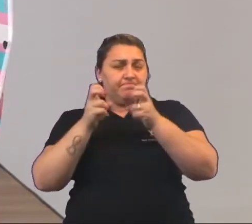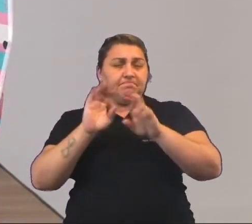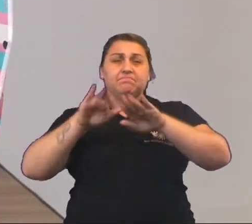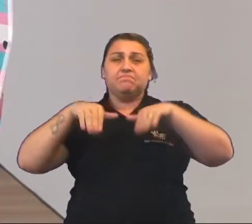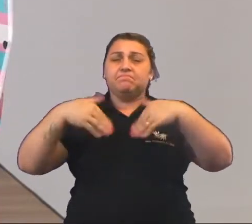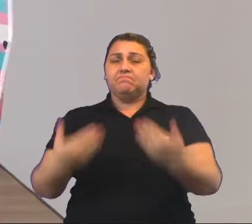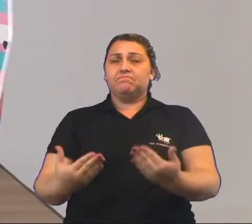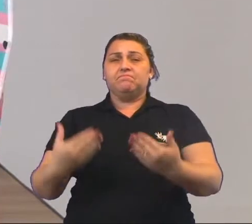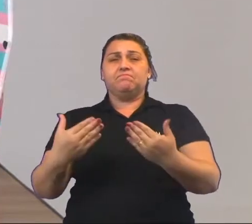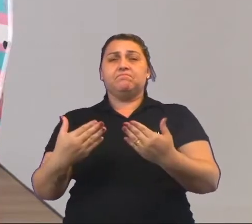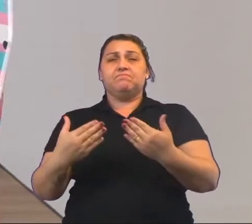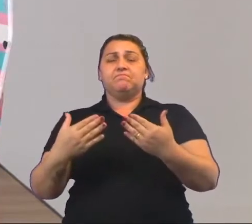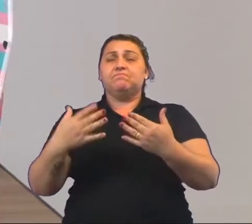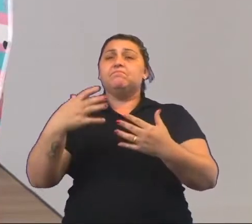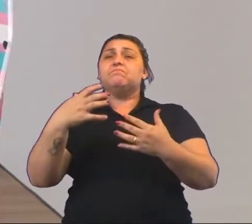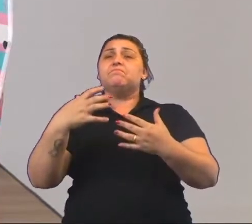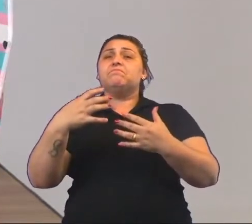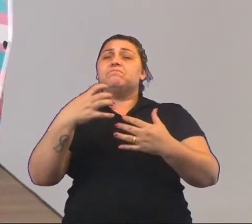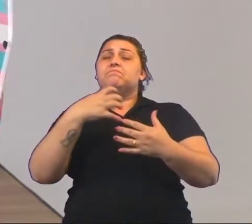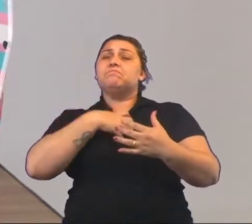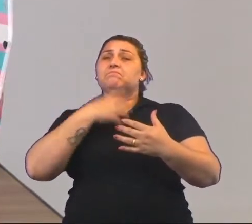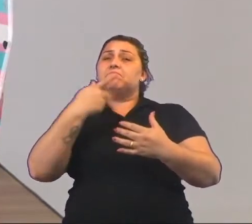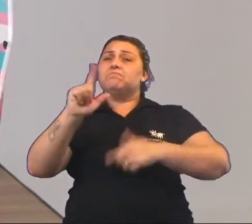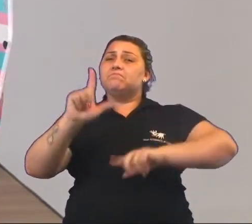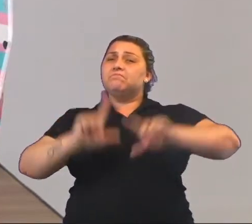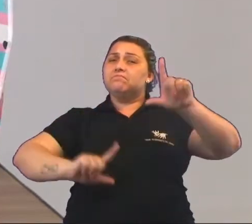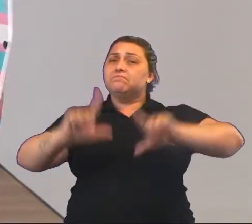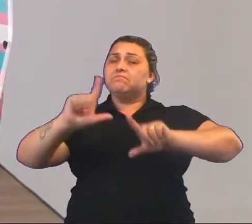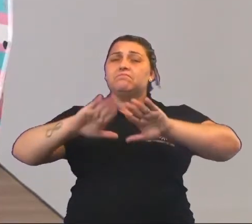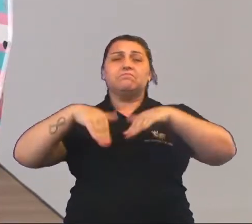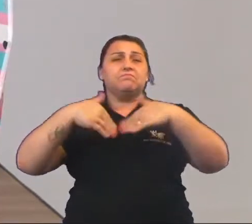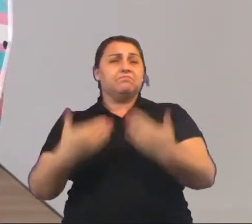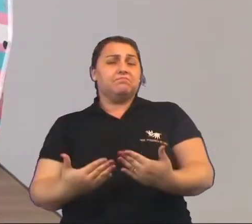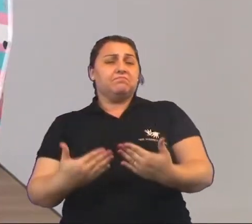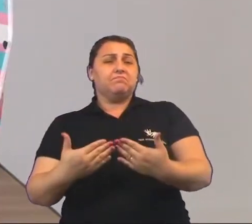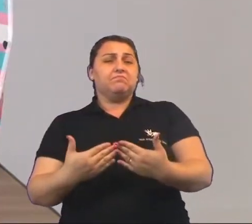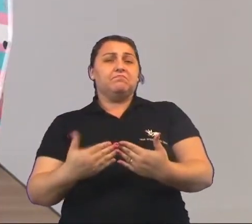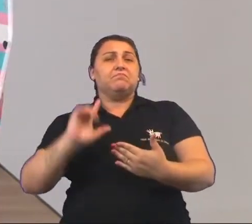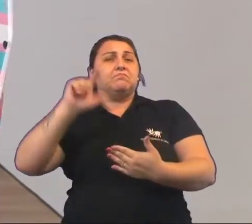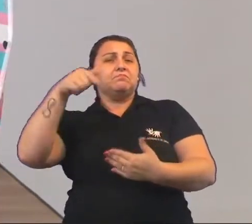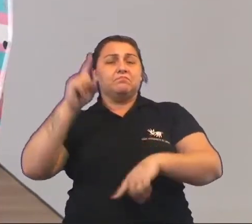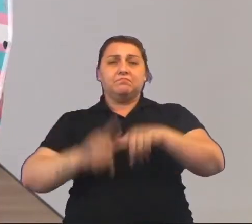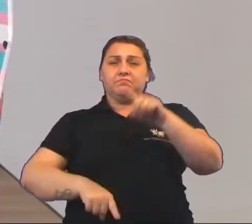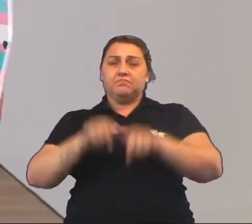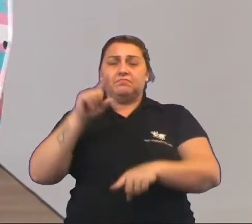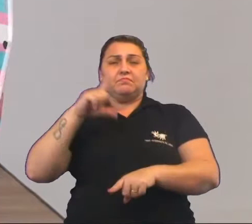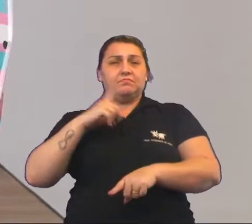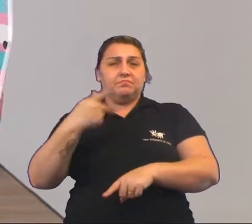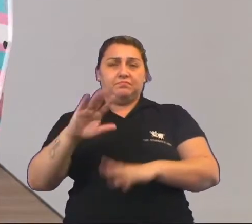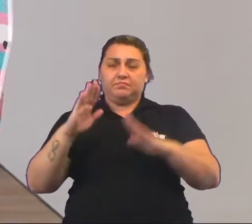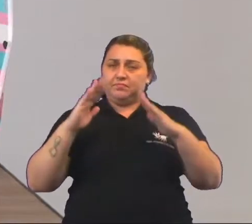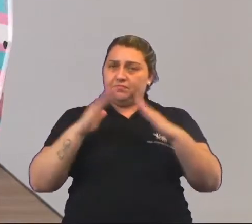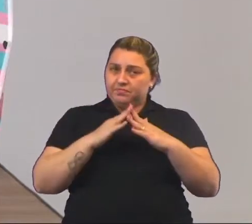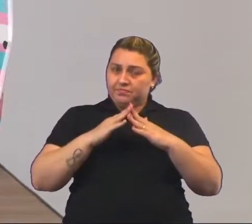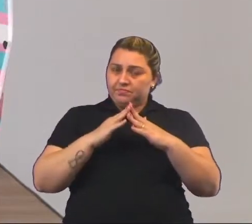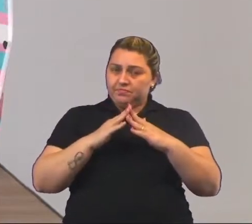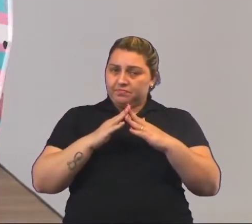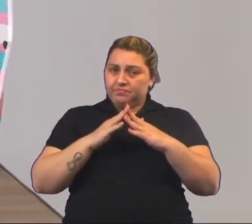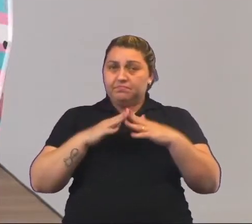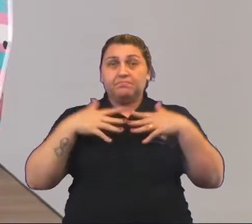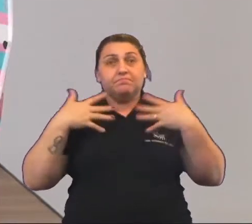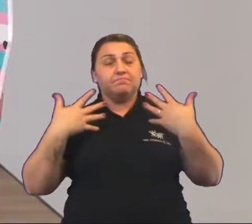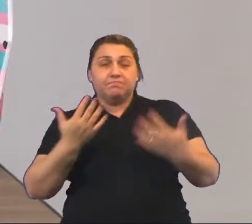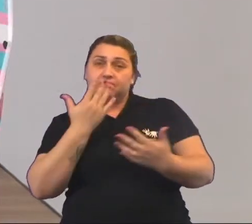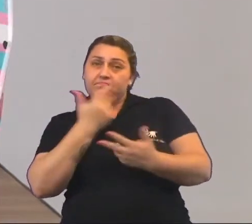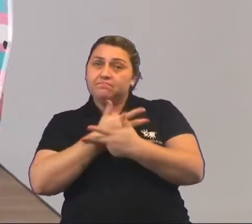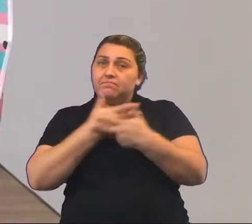é o formato da sua TV? Qual é o formato dos outros objetos que tem na sua casa? E as